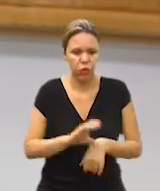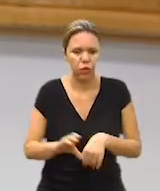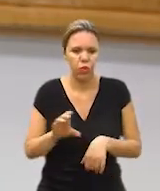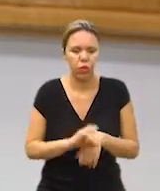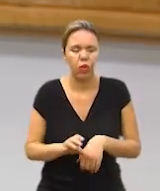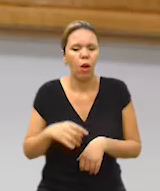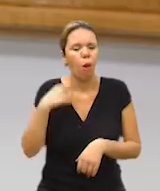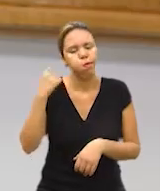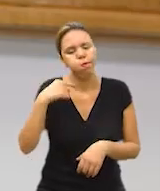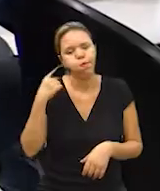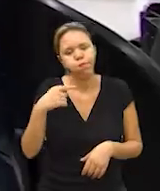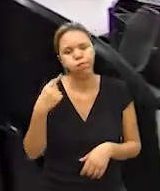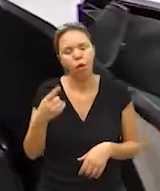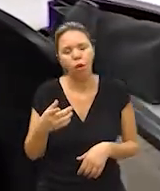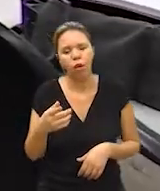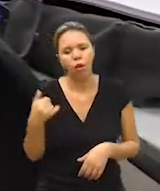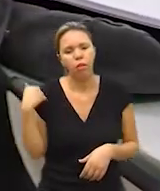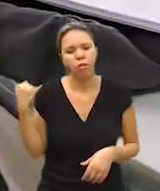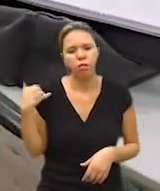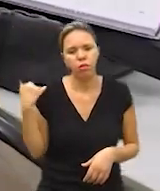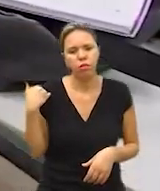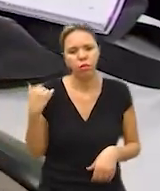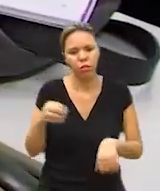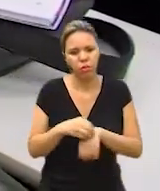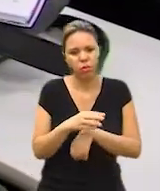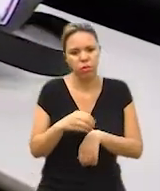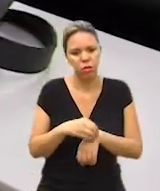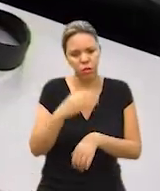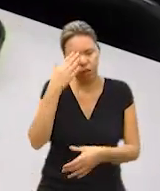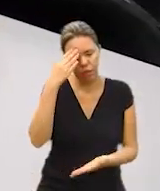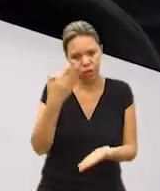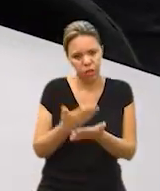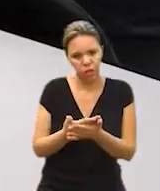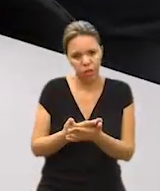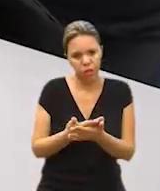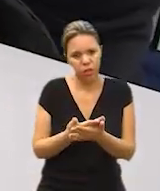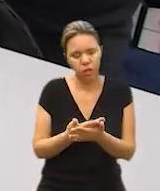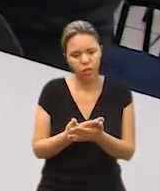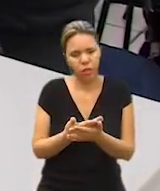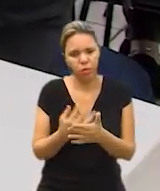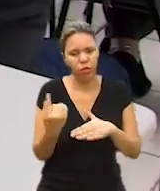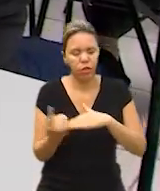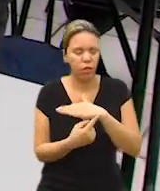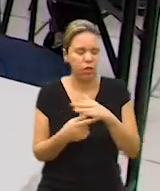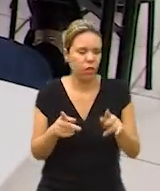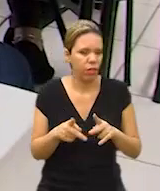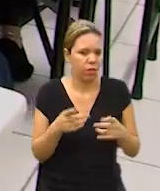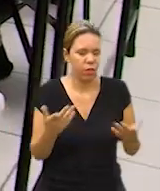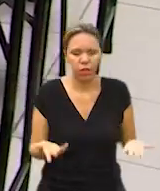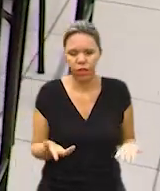de Direito, né, a idade traz credibilidade, né? Então,